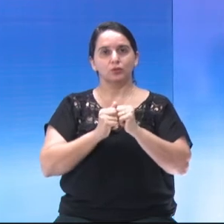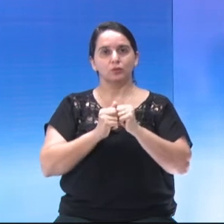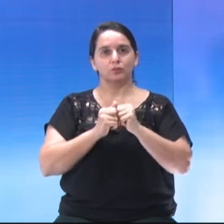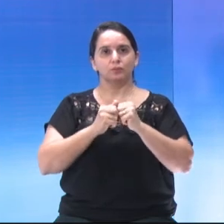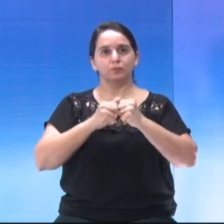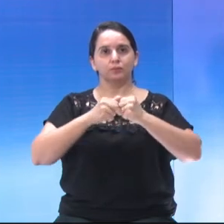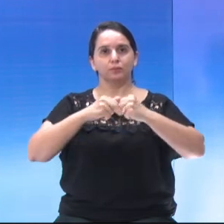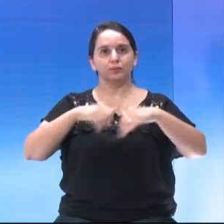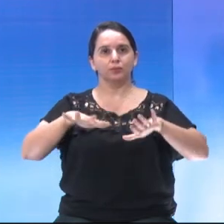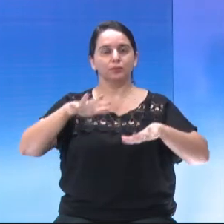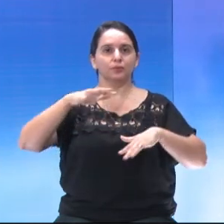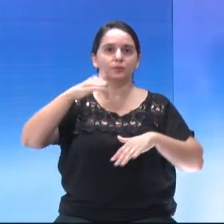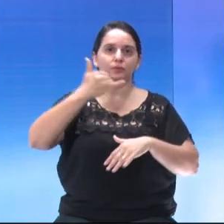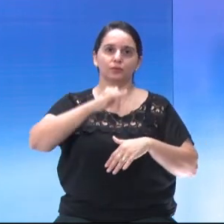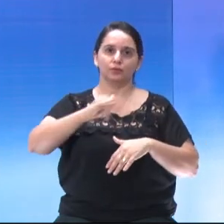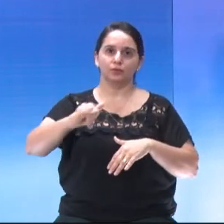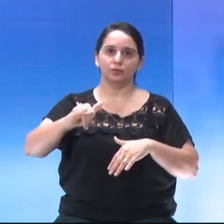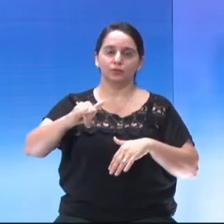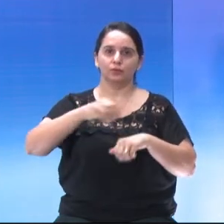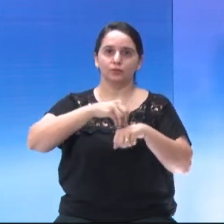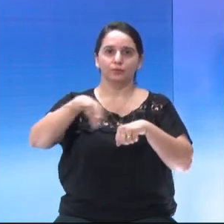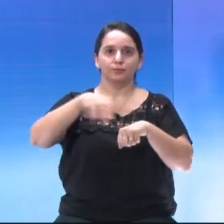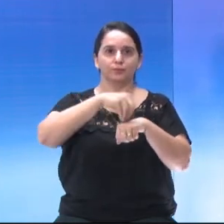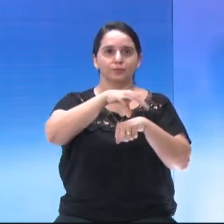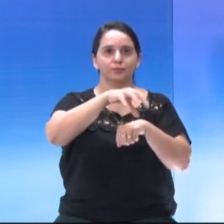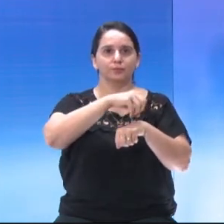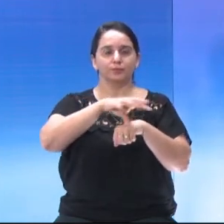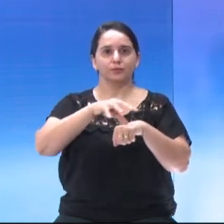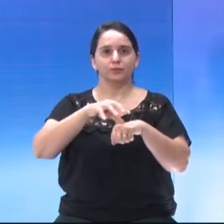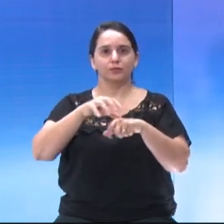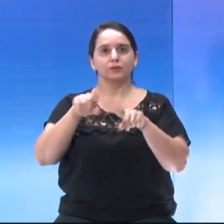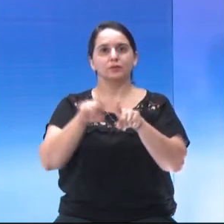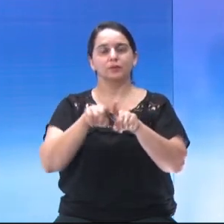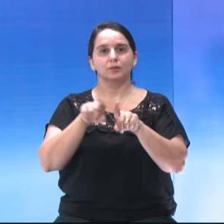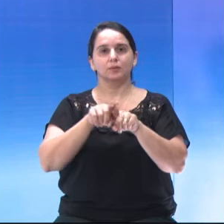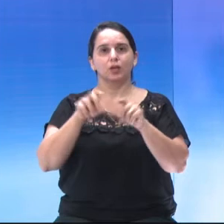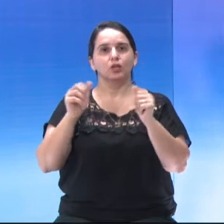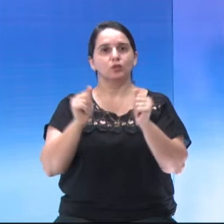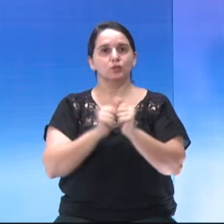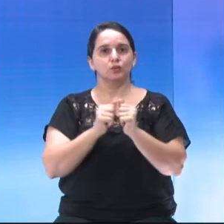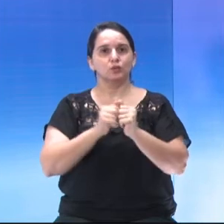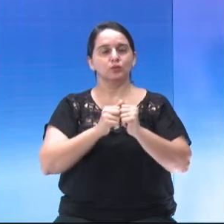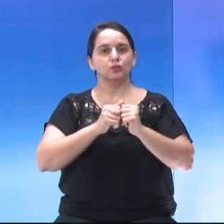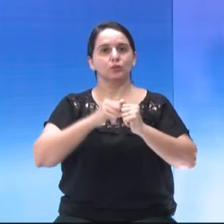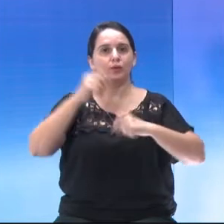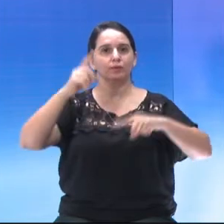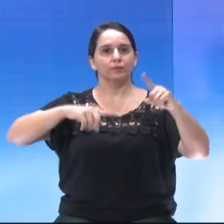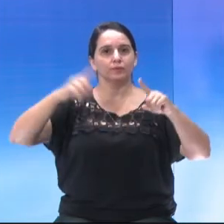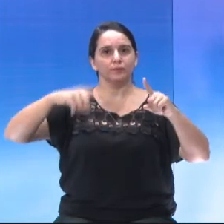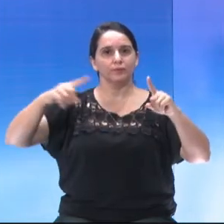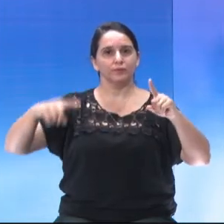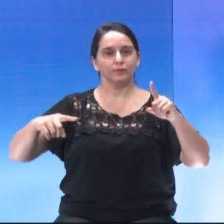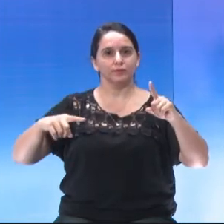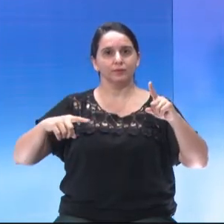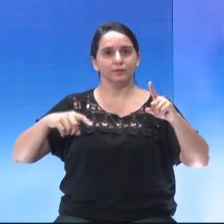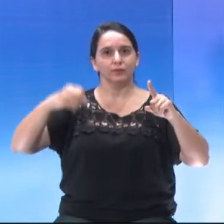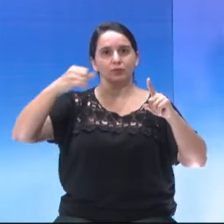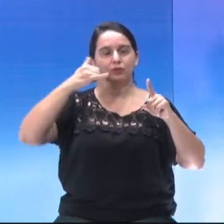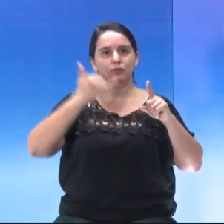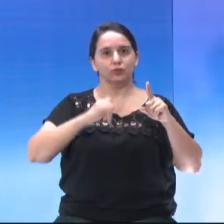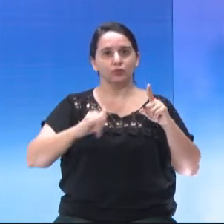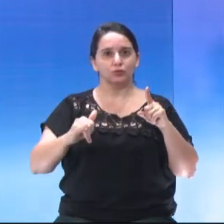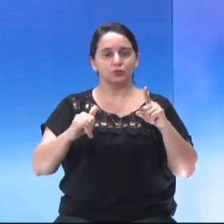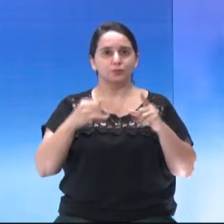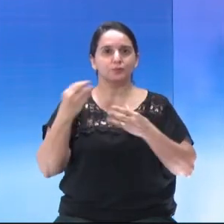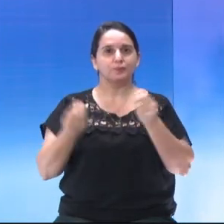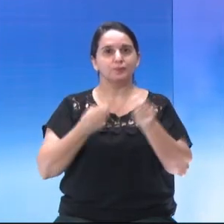liberação energética. E devido a isso, faz-se um saldo energético, uma variação. Só que essa energia